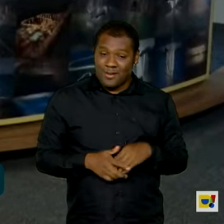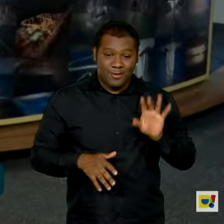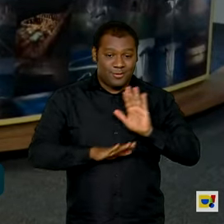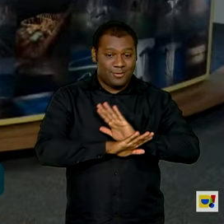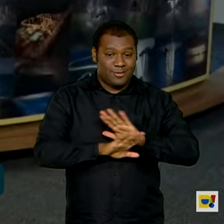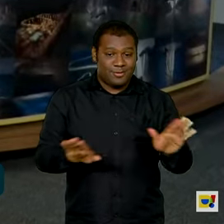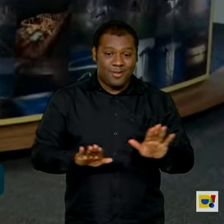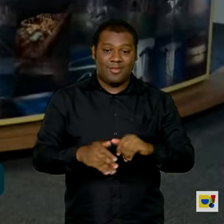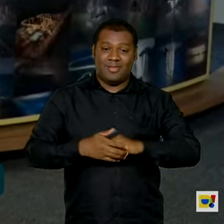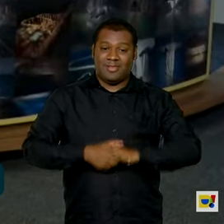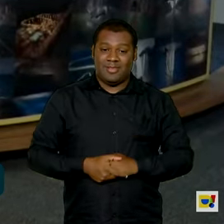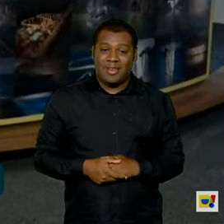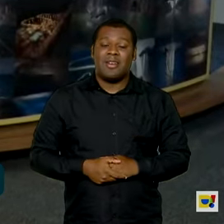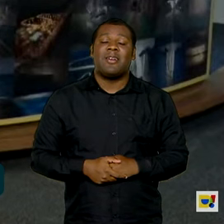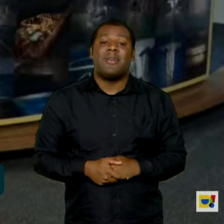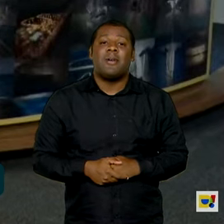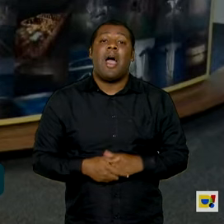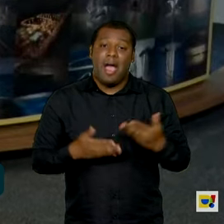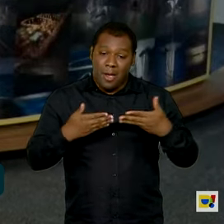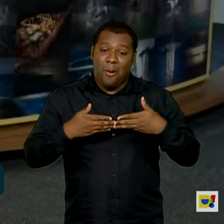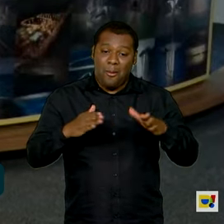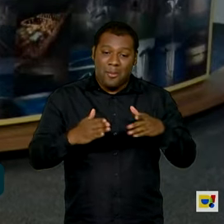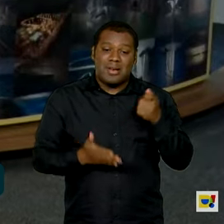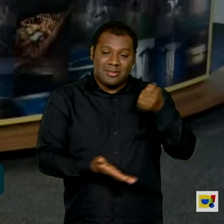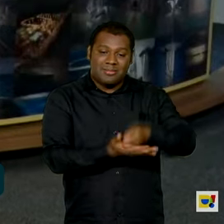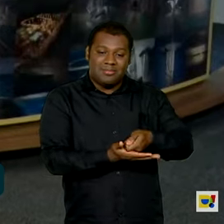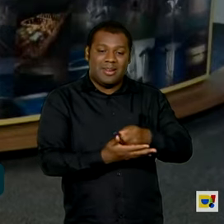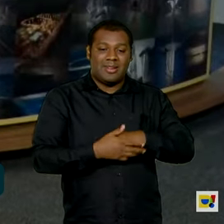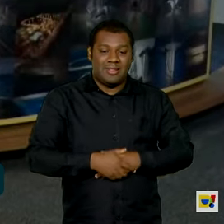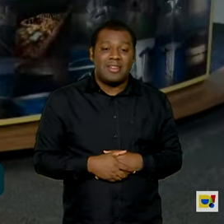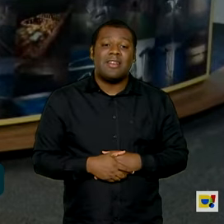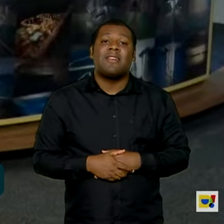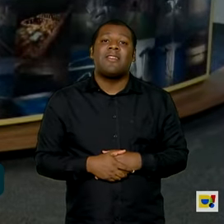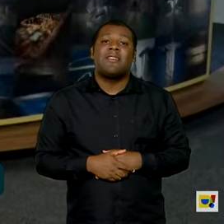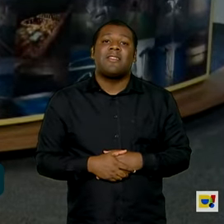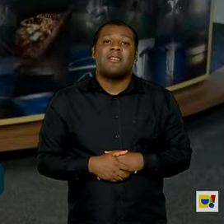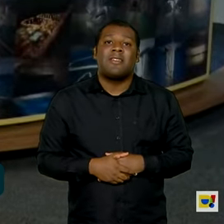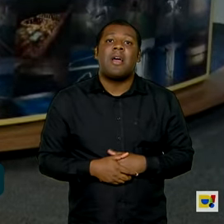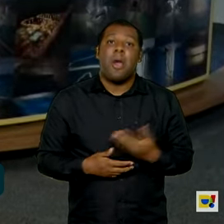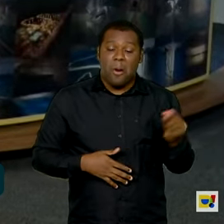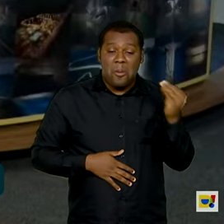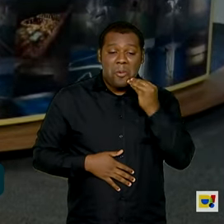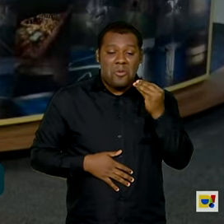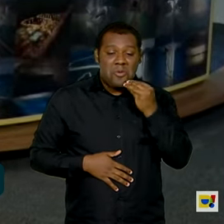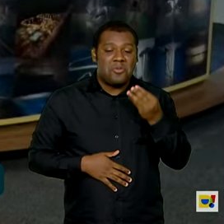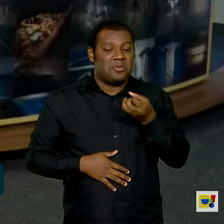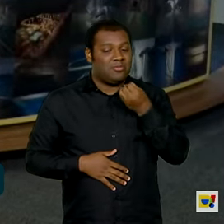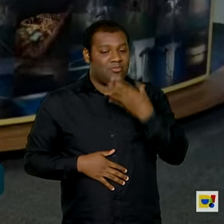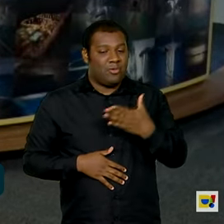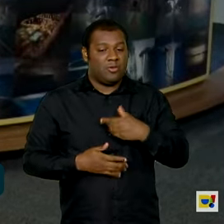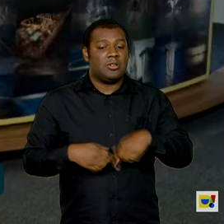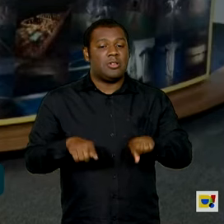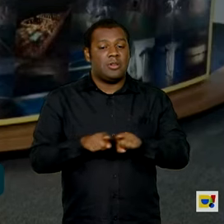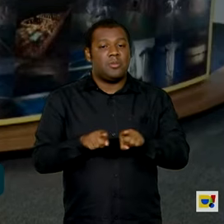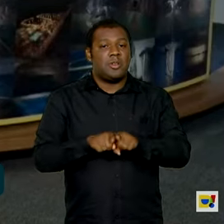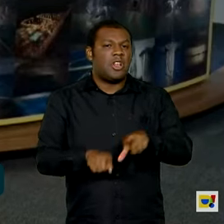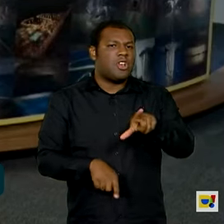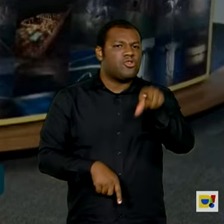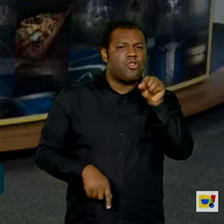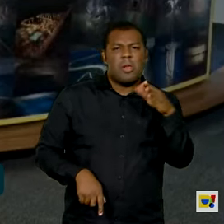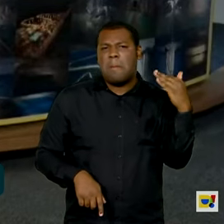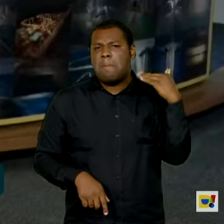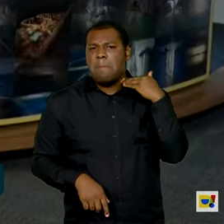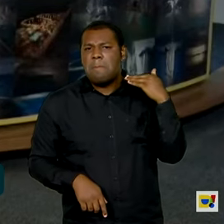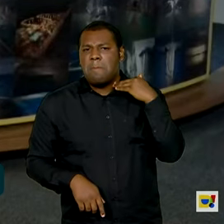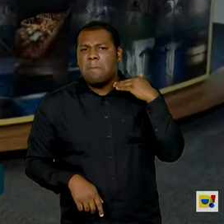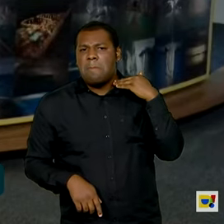Páscoa E aí você pode começar a pagar só então nessas condições que são realmente únicas né e ainda escolhendo com qual banco você